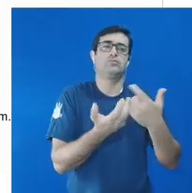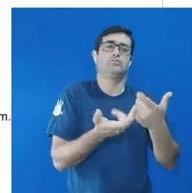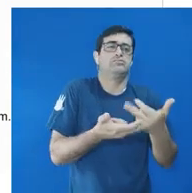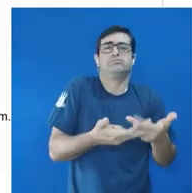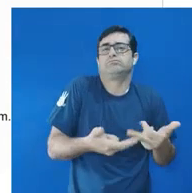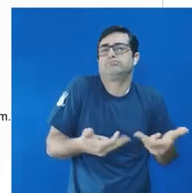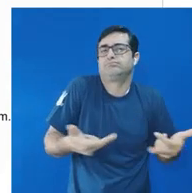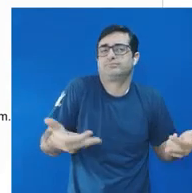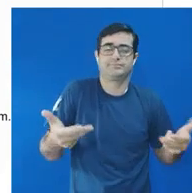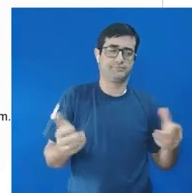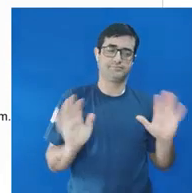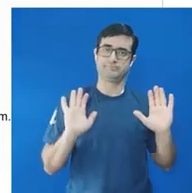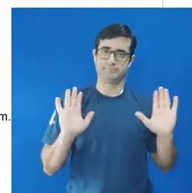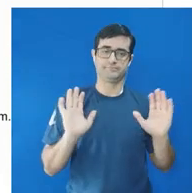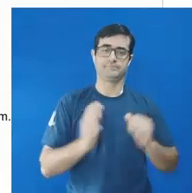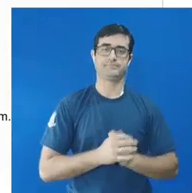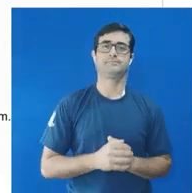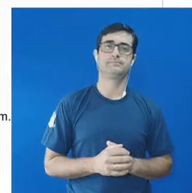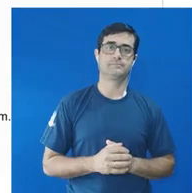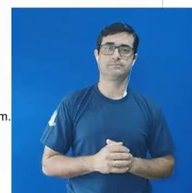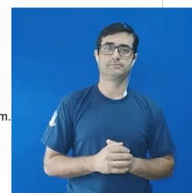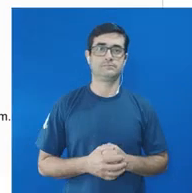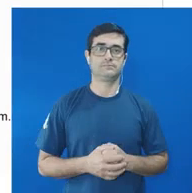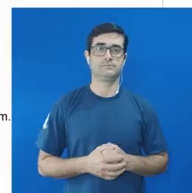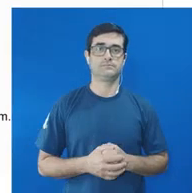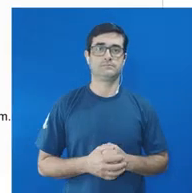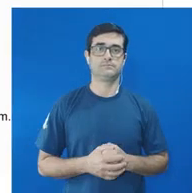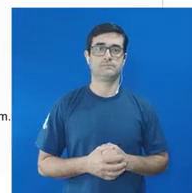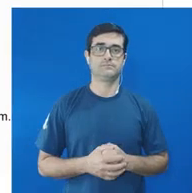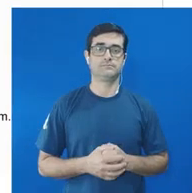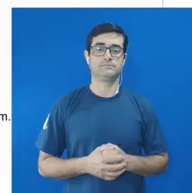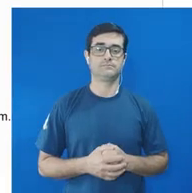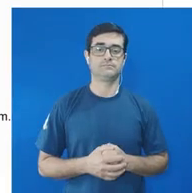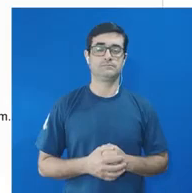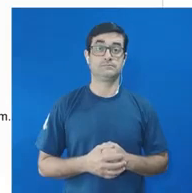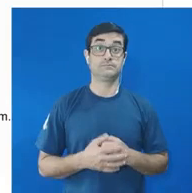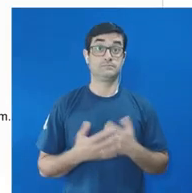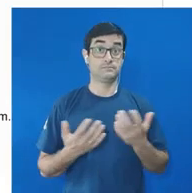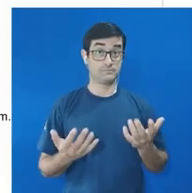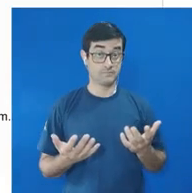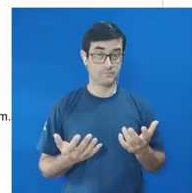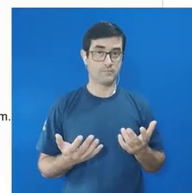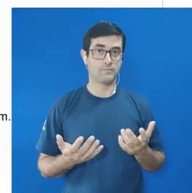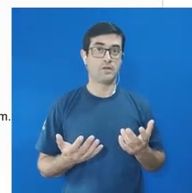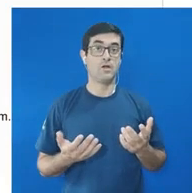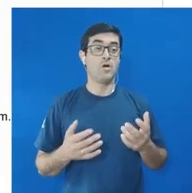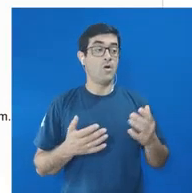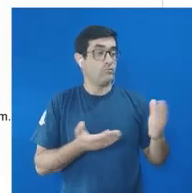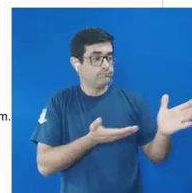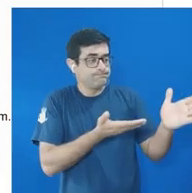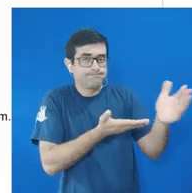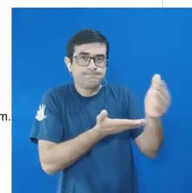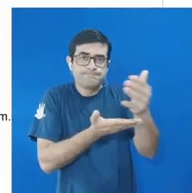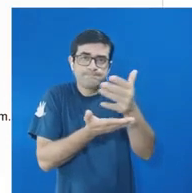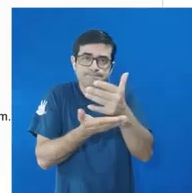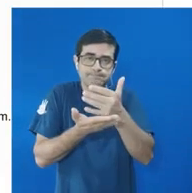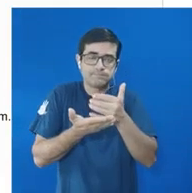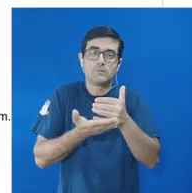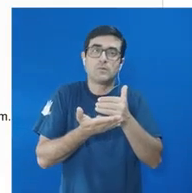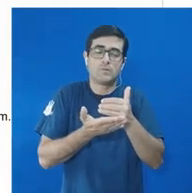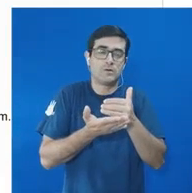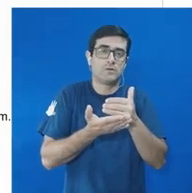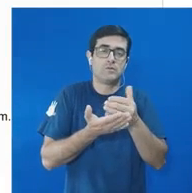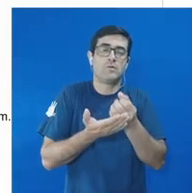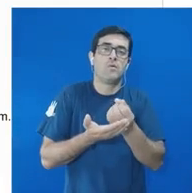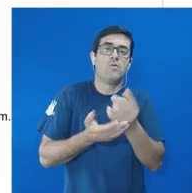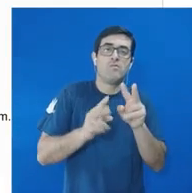vai ser este número. Bom, quando eu junto o volume